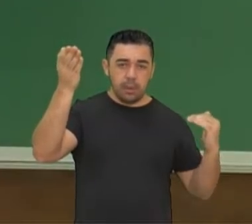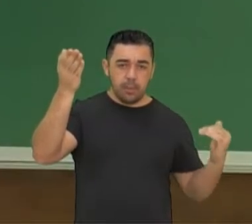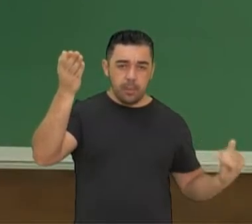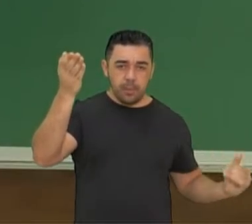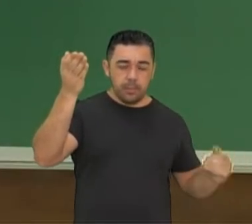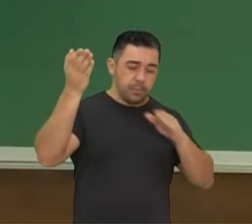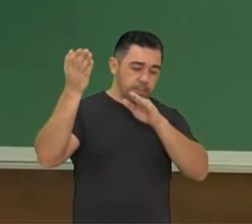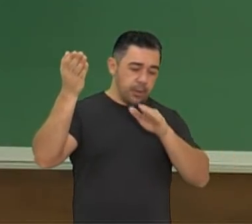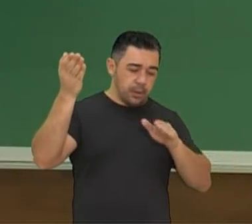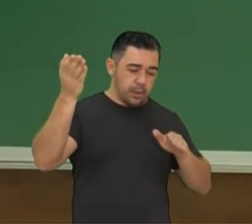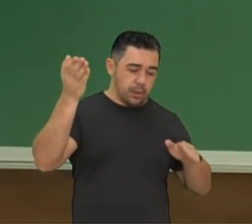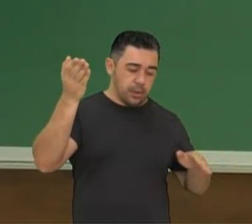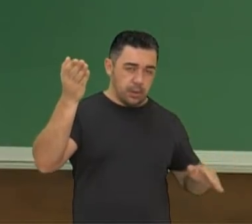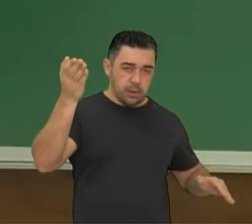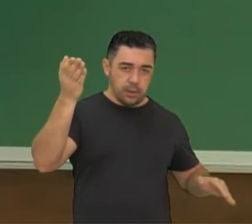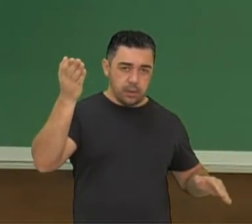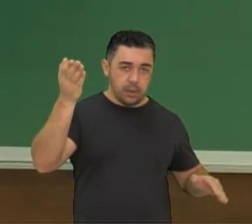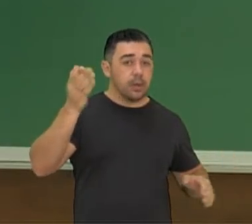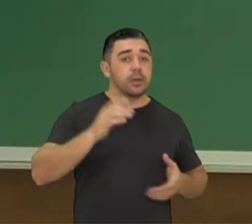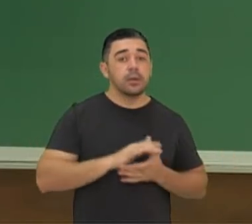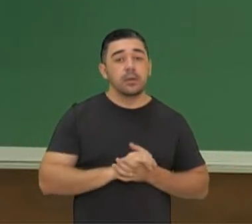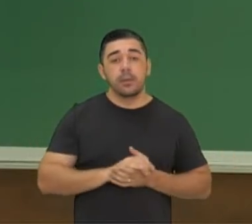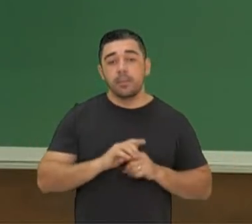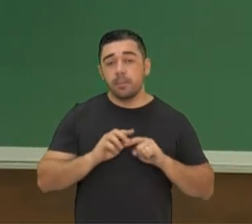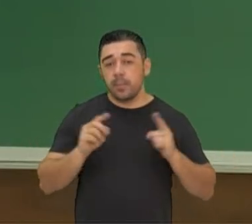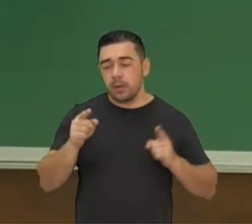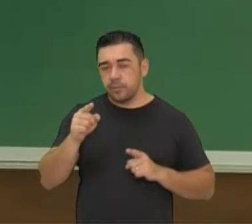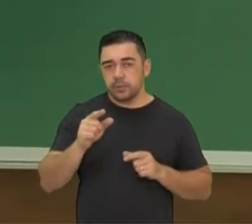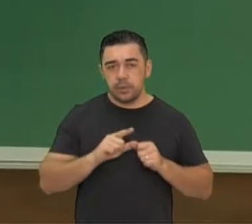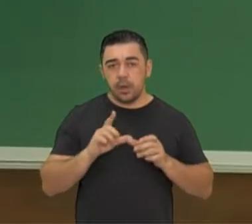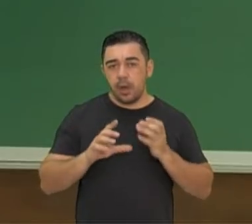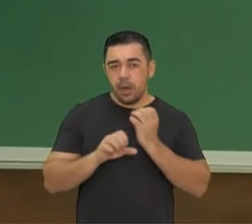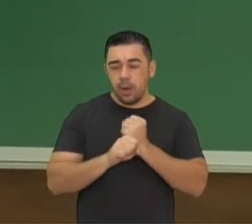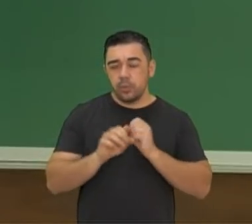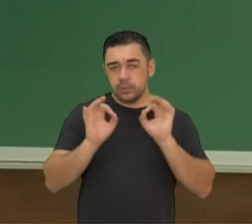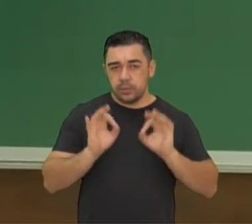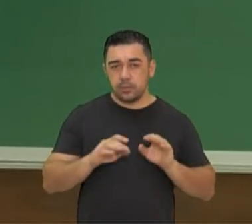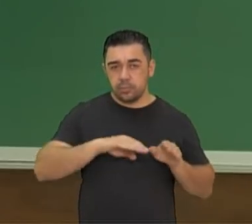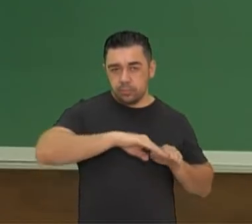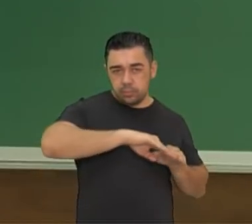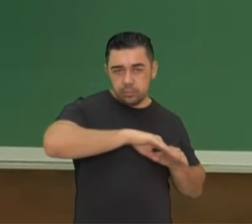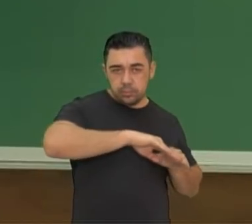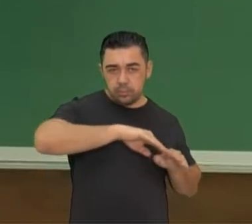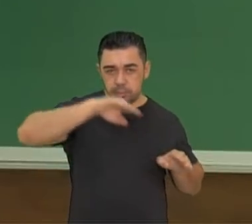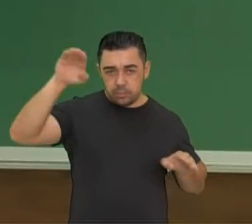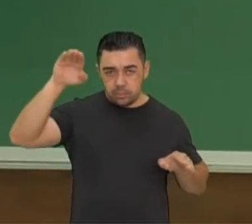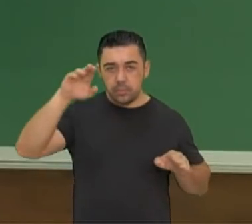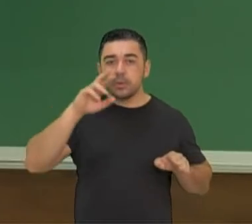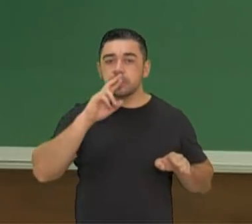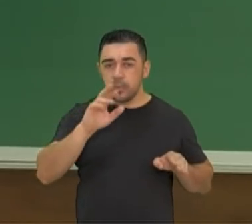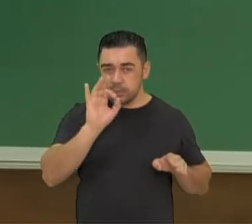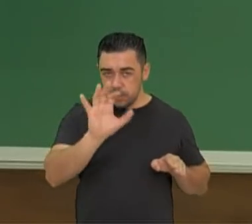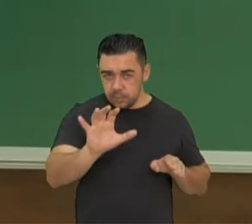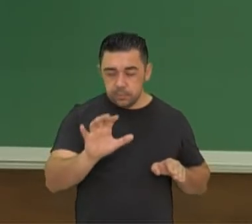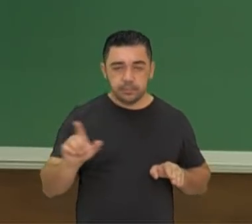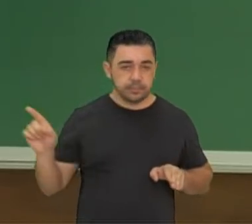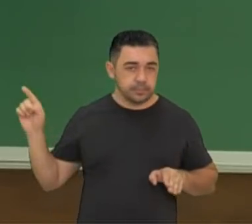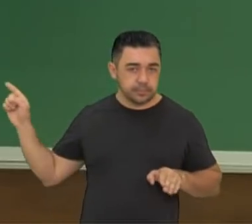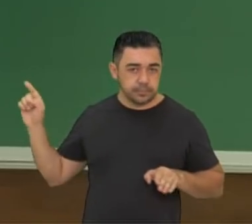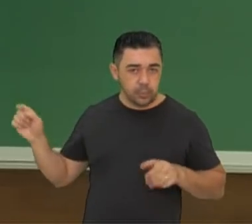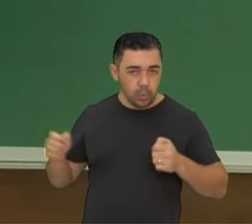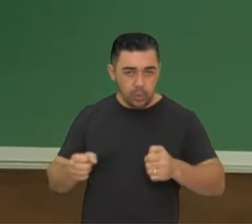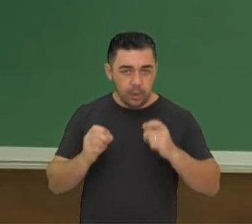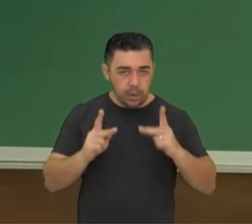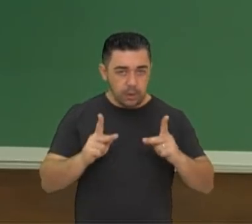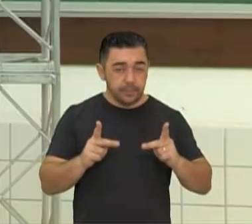reta mais para baixo. Mas se as suas contas estão corretas, todos os resultados fazem parte da mesma reta. Tá